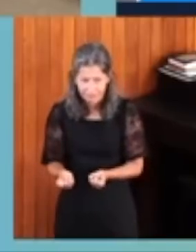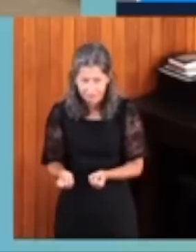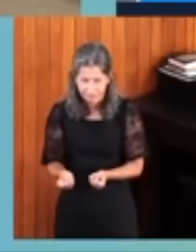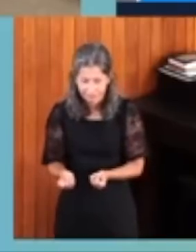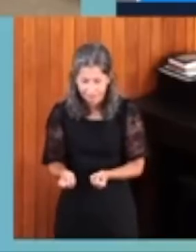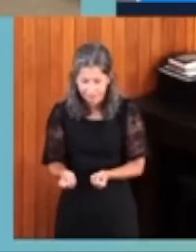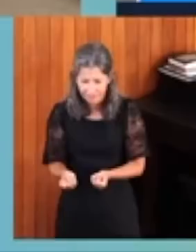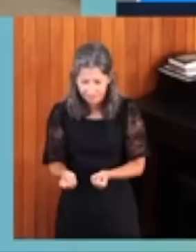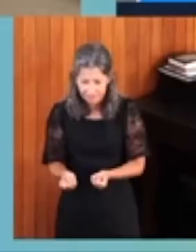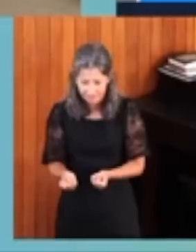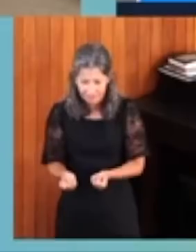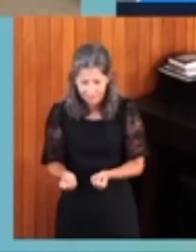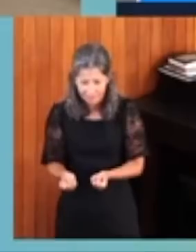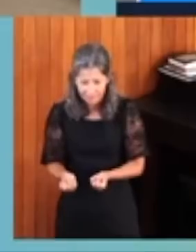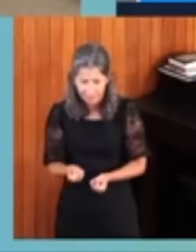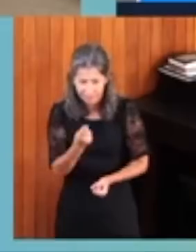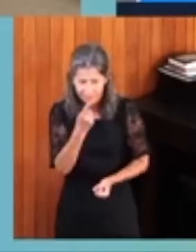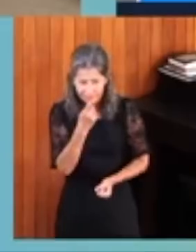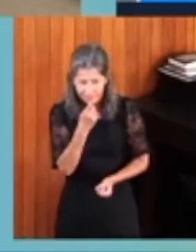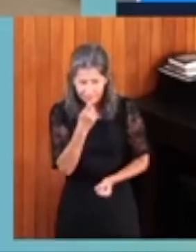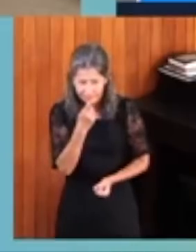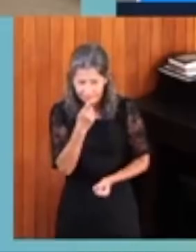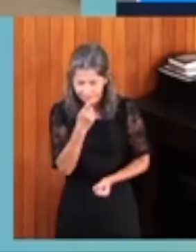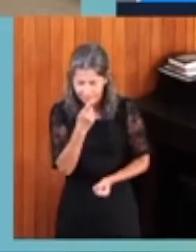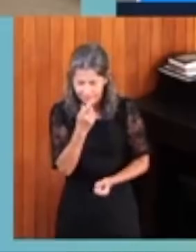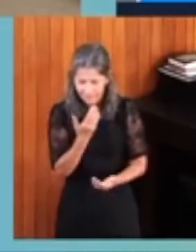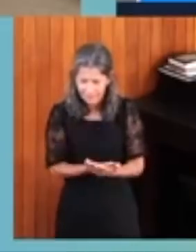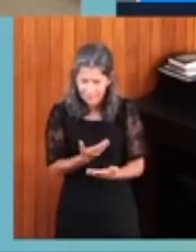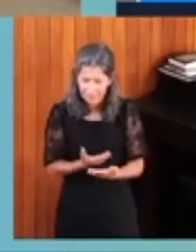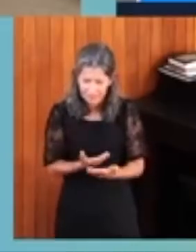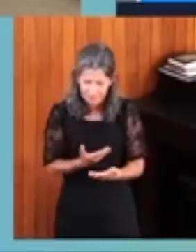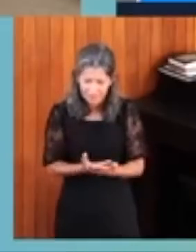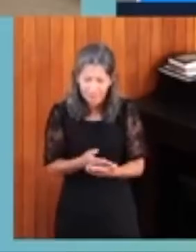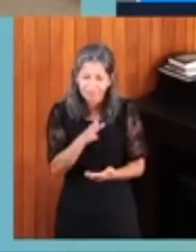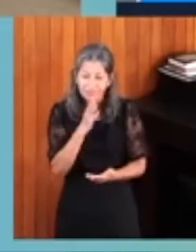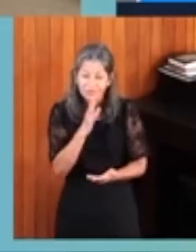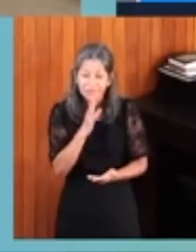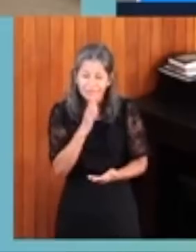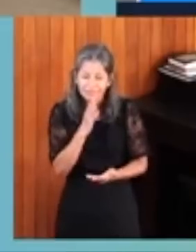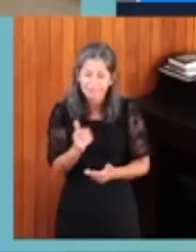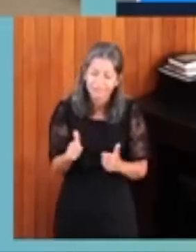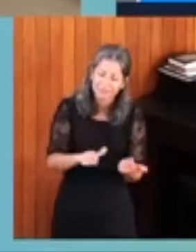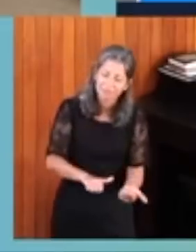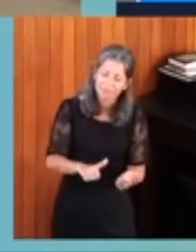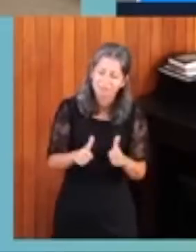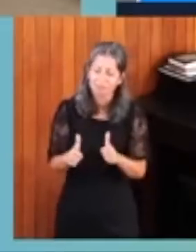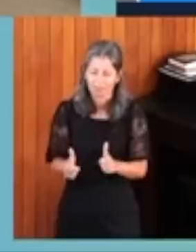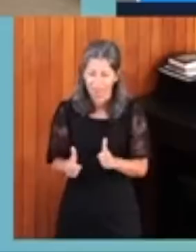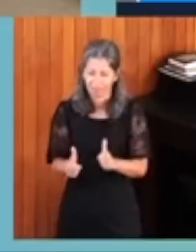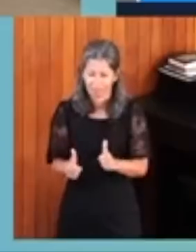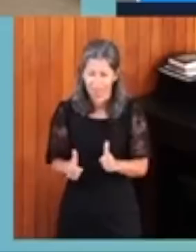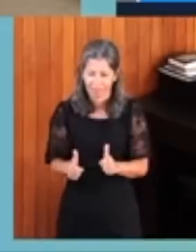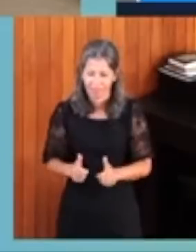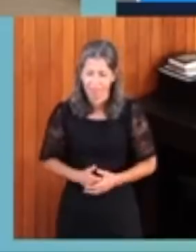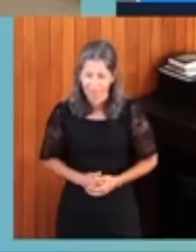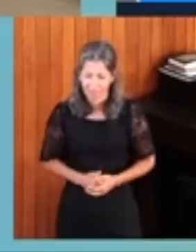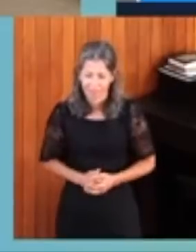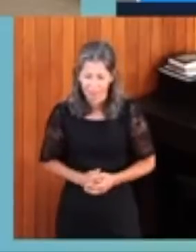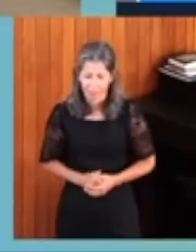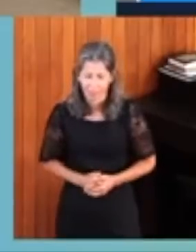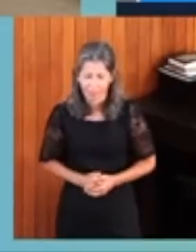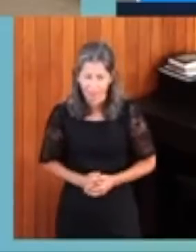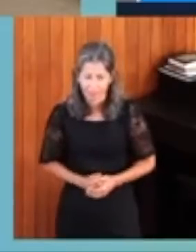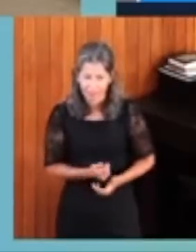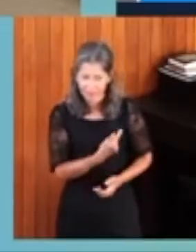nessa data, ela, depois de estudar a palavra de Deus, de conhecer o Apocalipse, ela foi batizada e tornou-se a